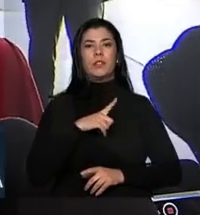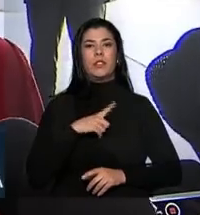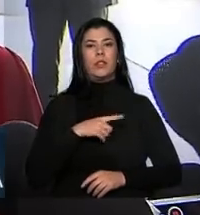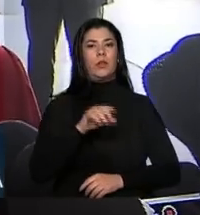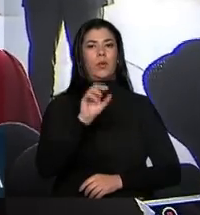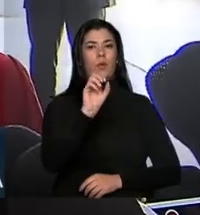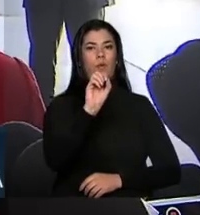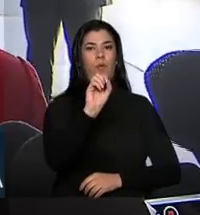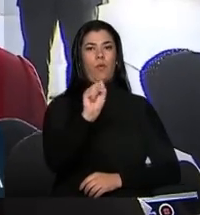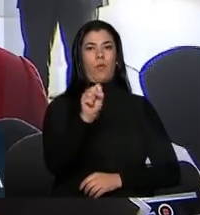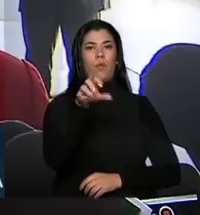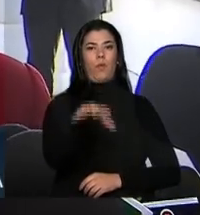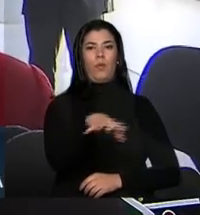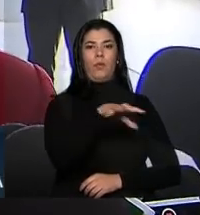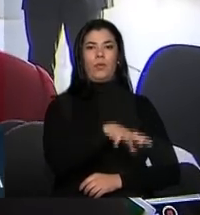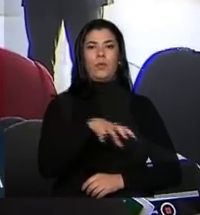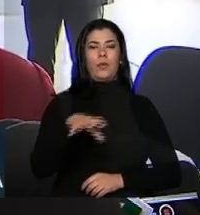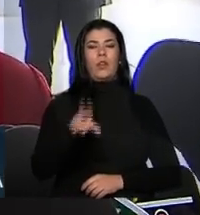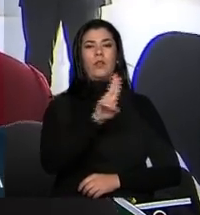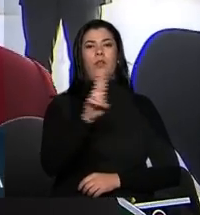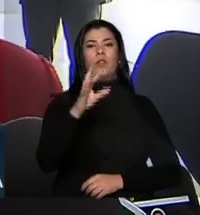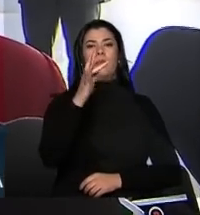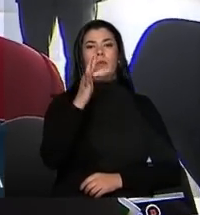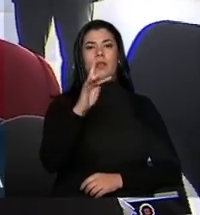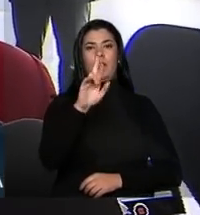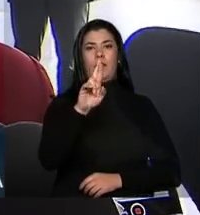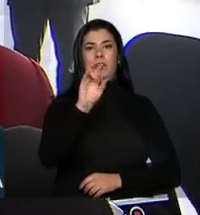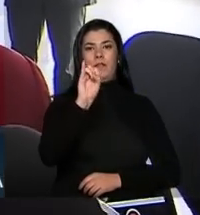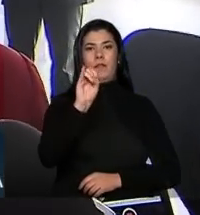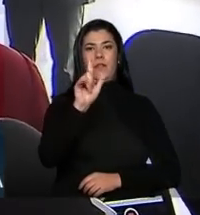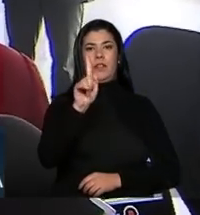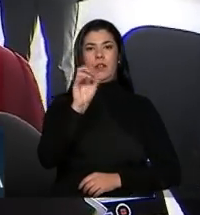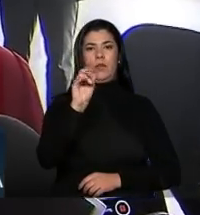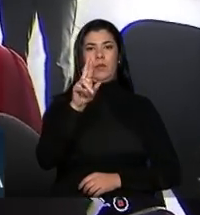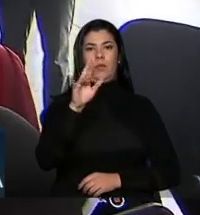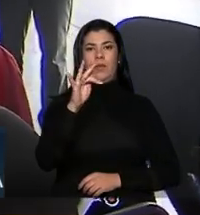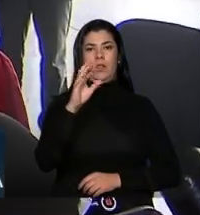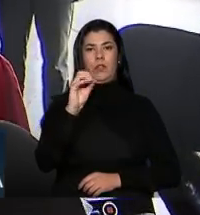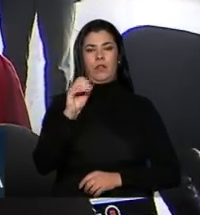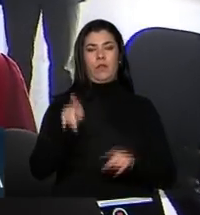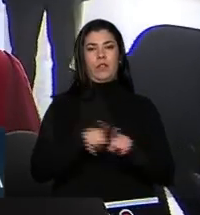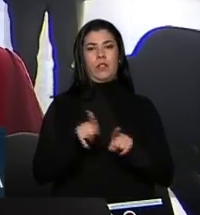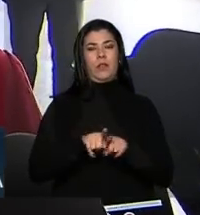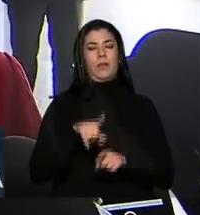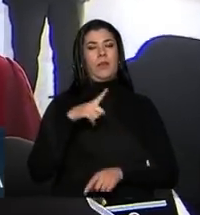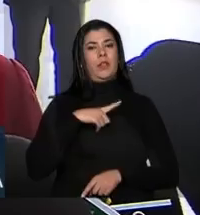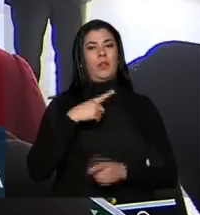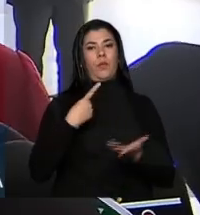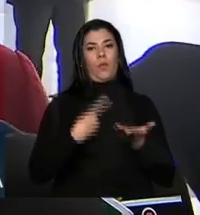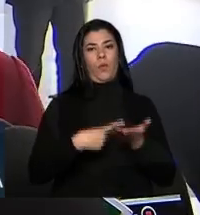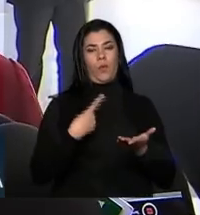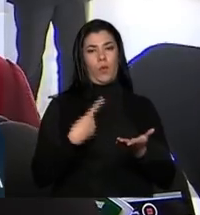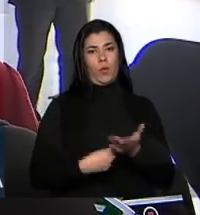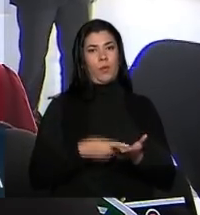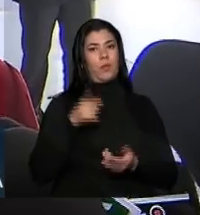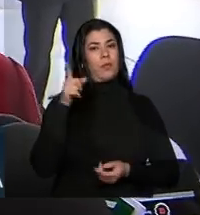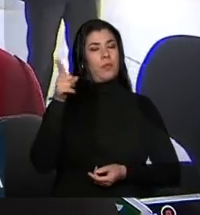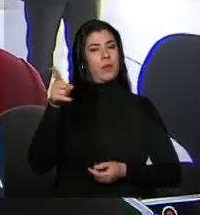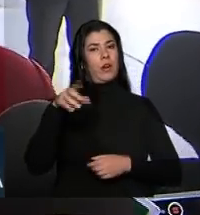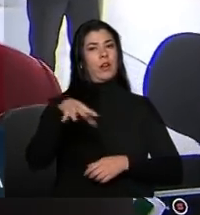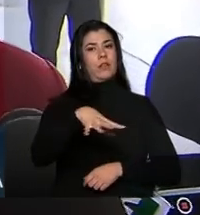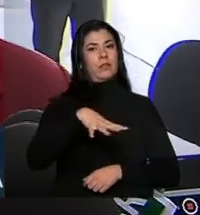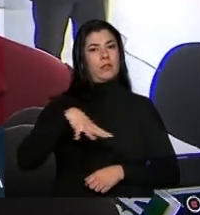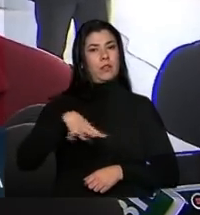esses oito frigoríficos, eles se comprometeram a ter uma atitude muito